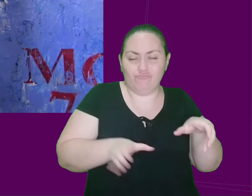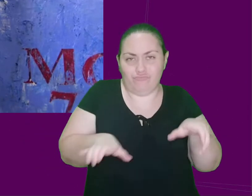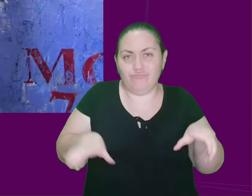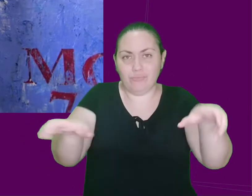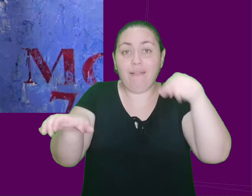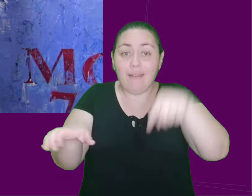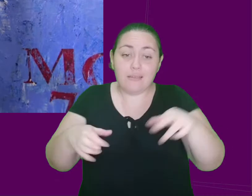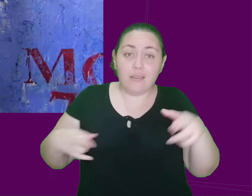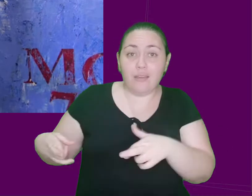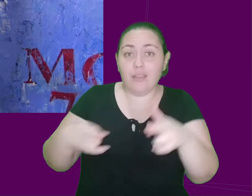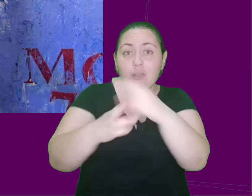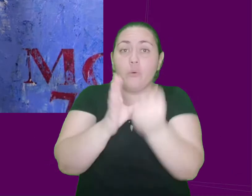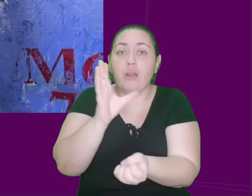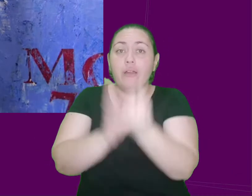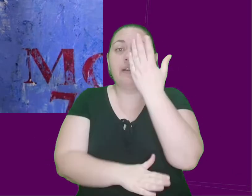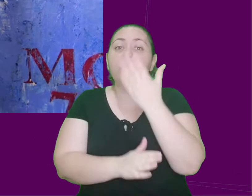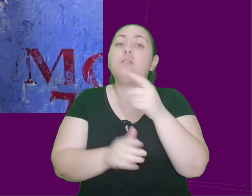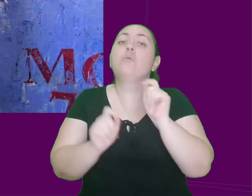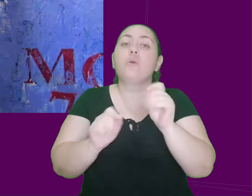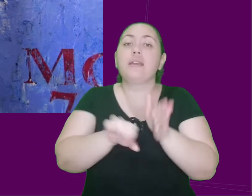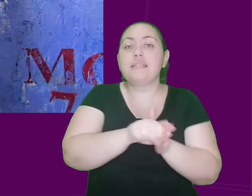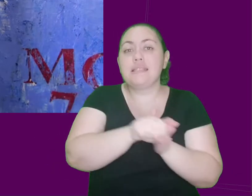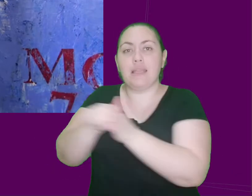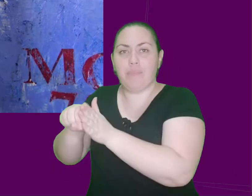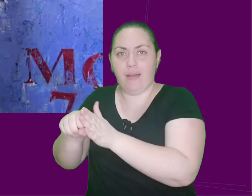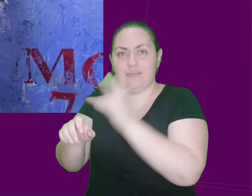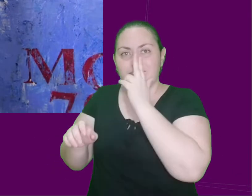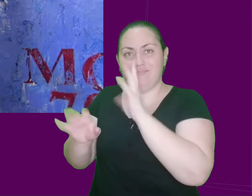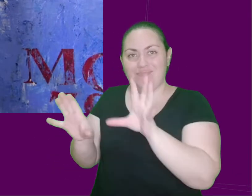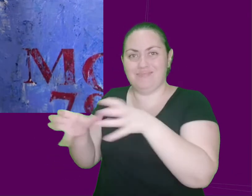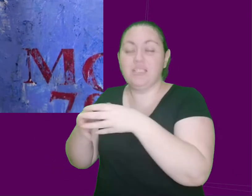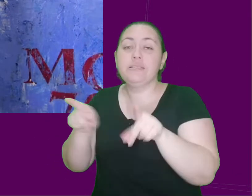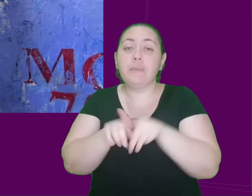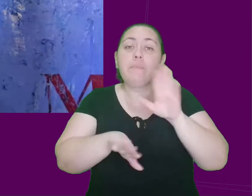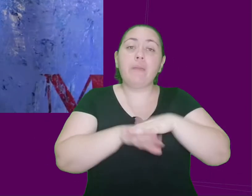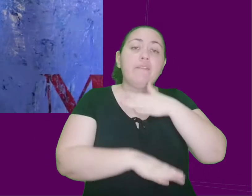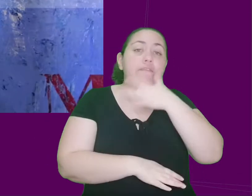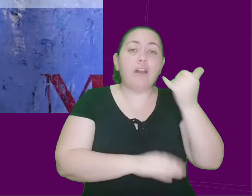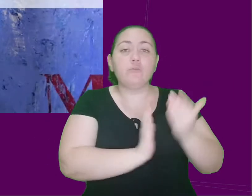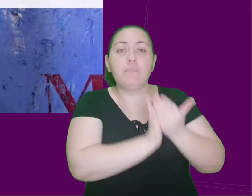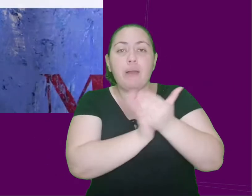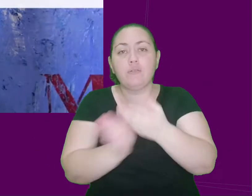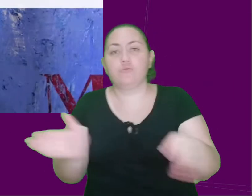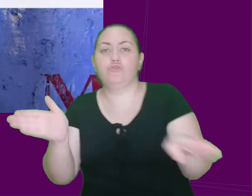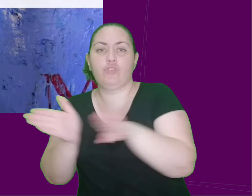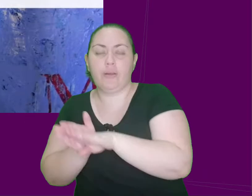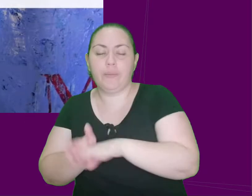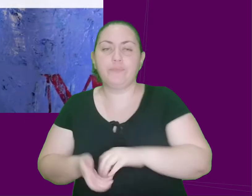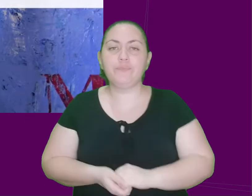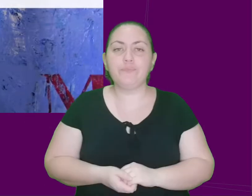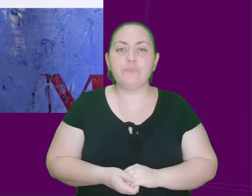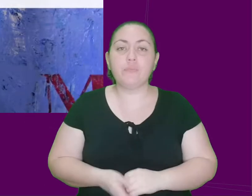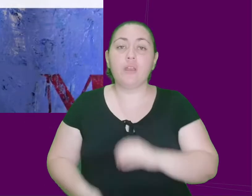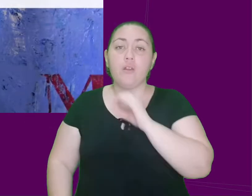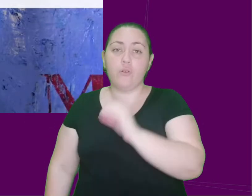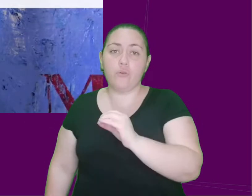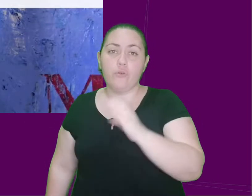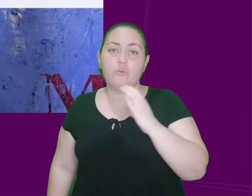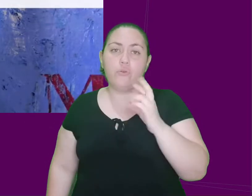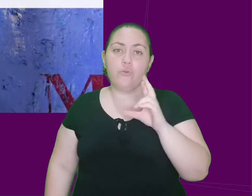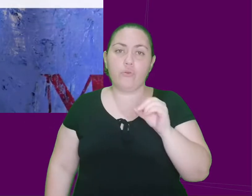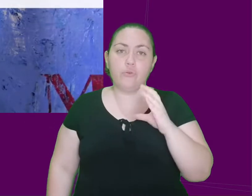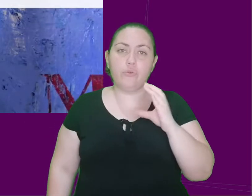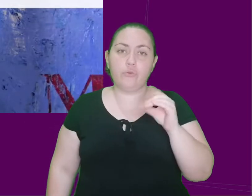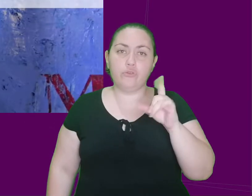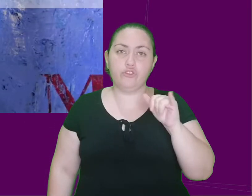para isolar, mas também para facilitar a chegada da equipe de pesquisadores. O Crocodilo 2 é o oitavo conto